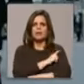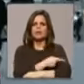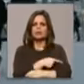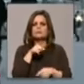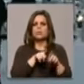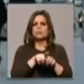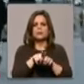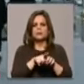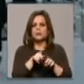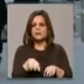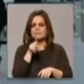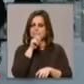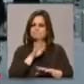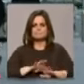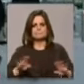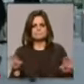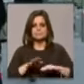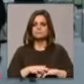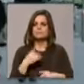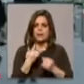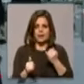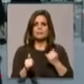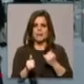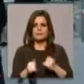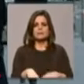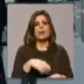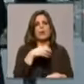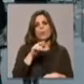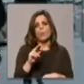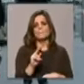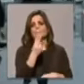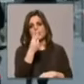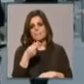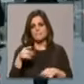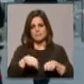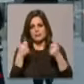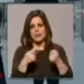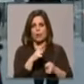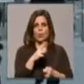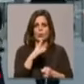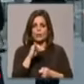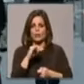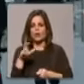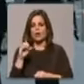da legislatura, pela ameaça que é, pelo menos para o bipartidarismo. Rui Cunha e Rosa Veloso, RTP, Madrid.